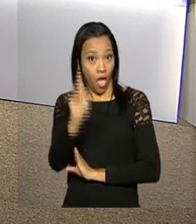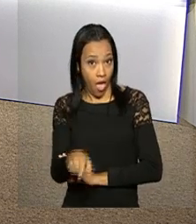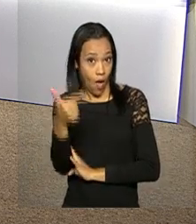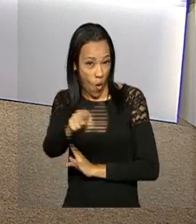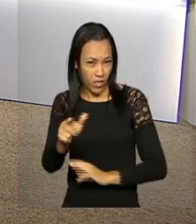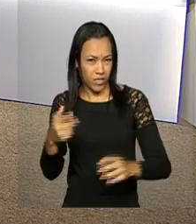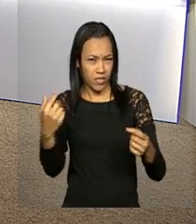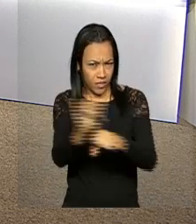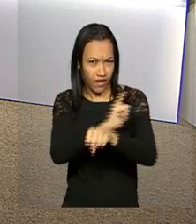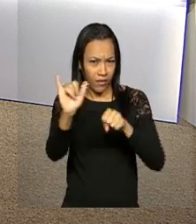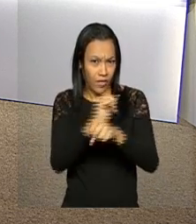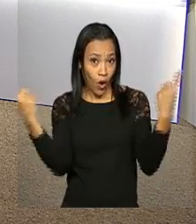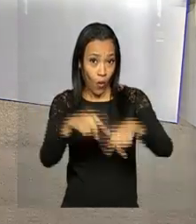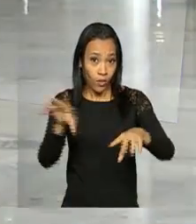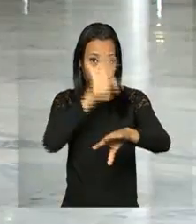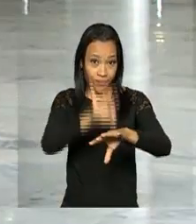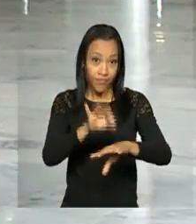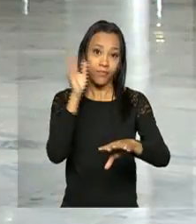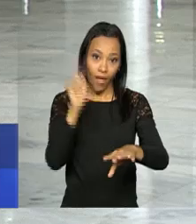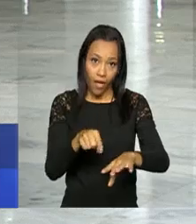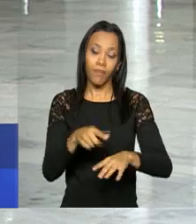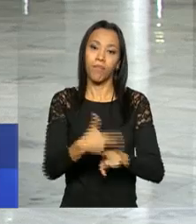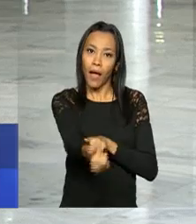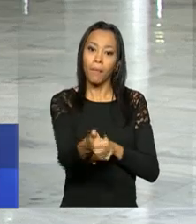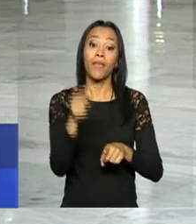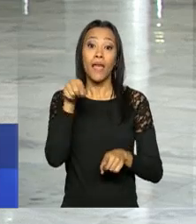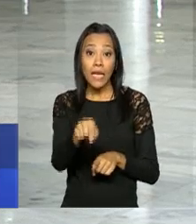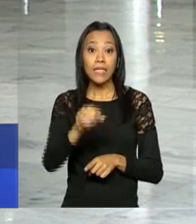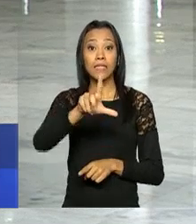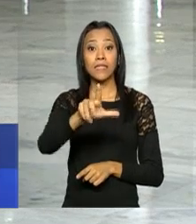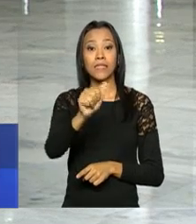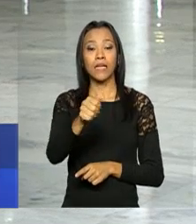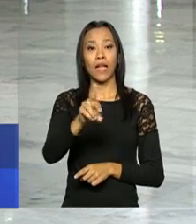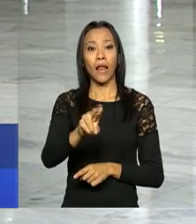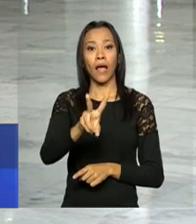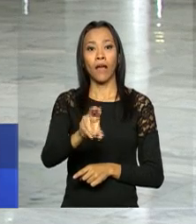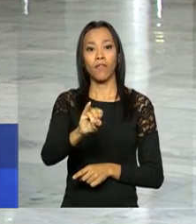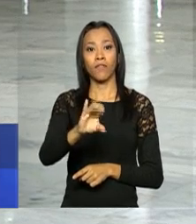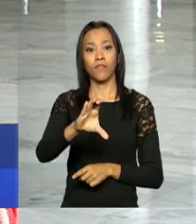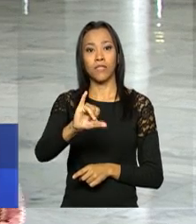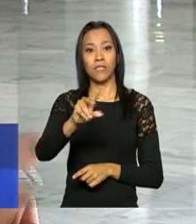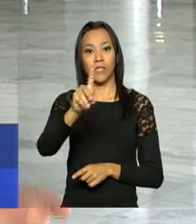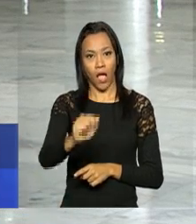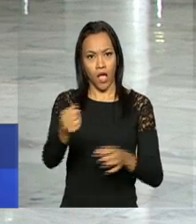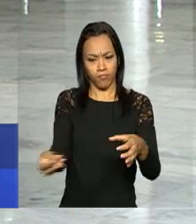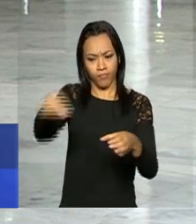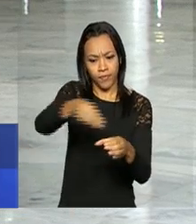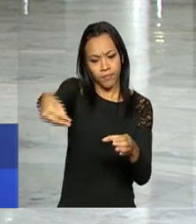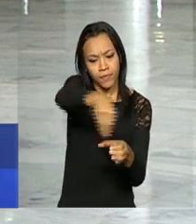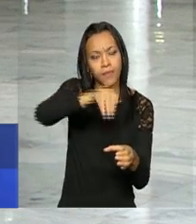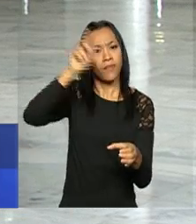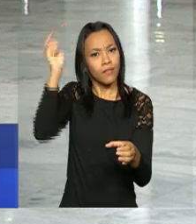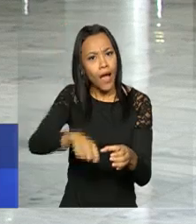Ana? É sim, Jaime. Esse larvicida biológico desenvolvido pela Embrapa, ele é capaz de